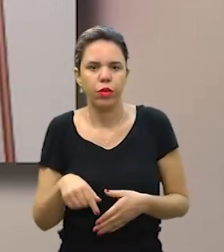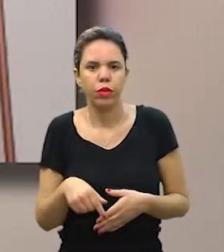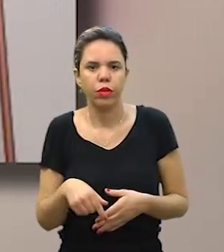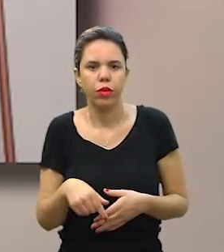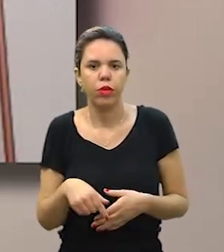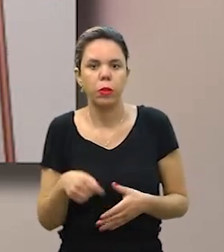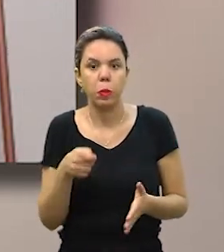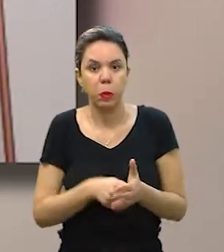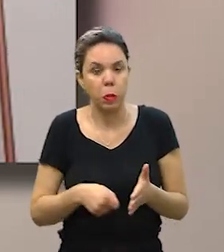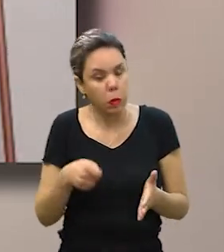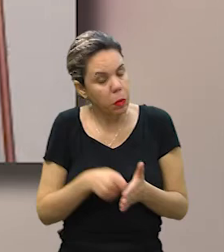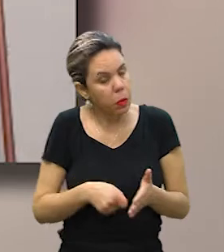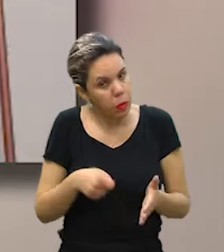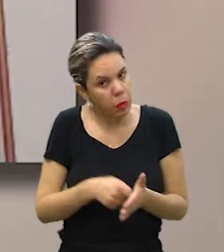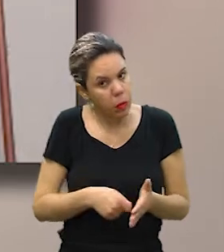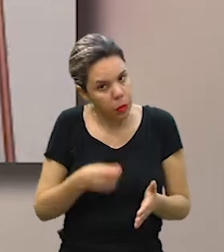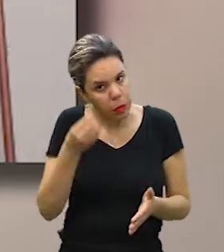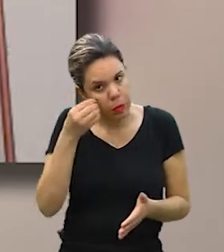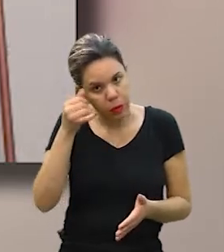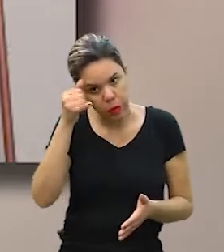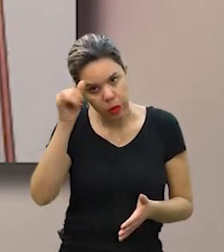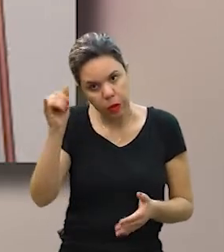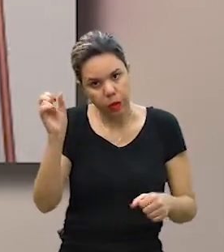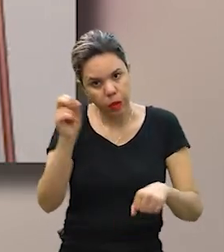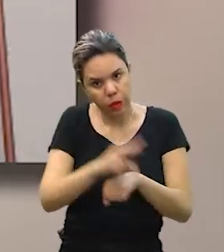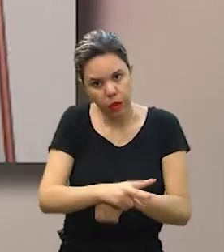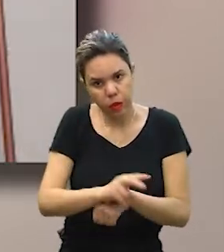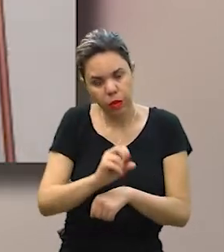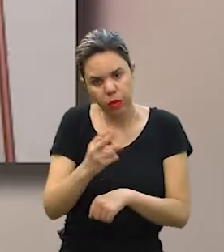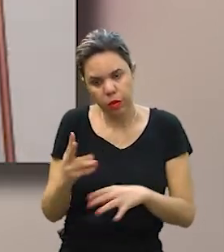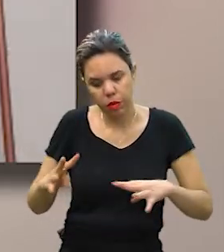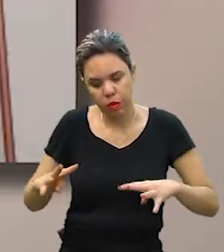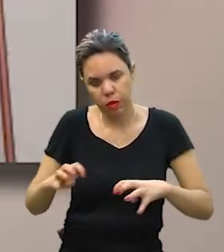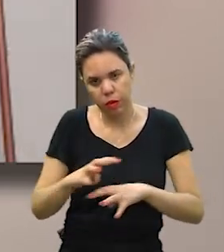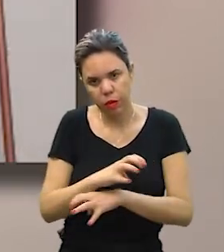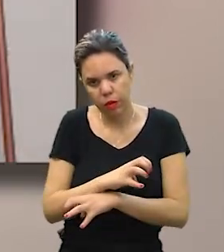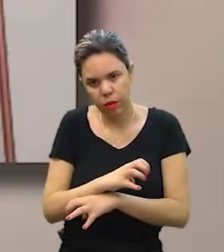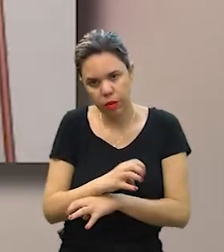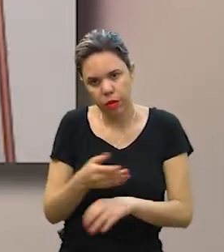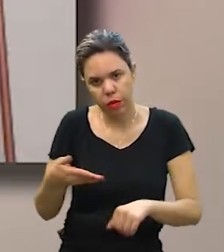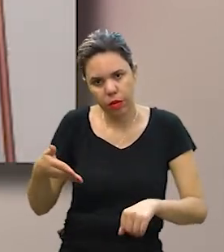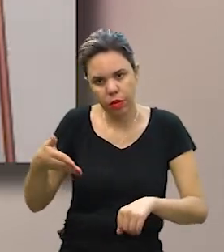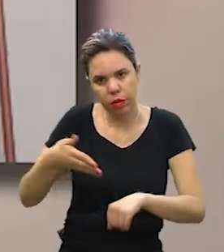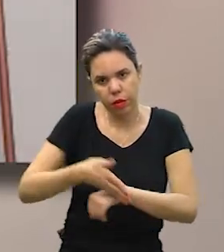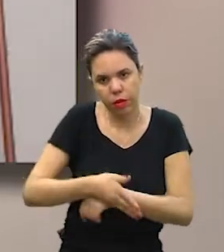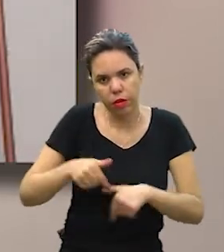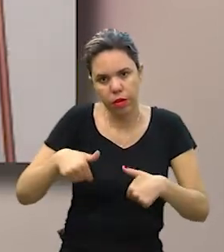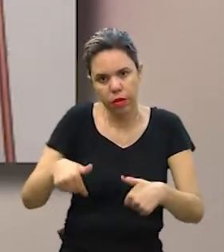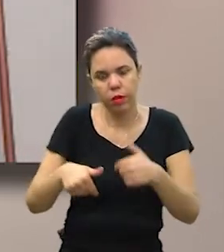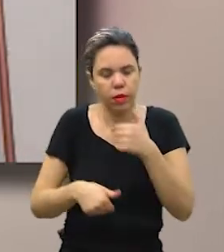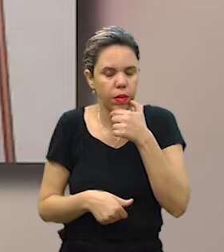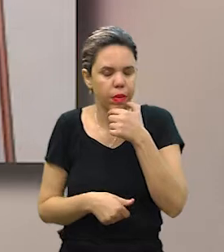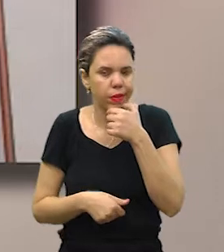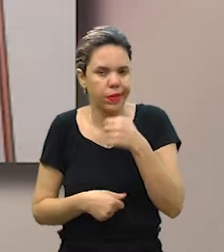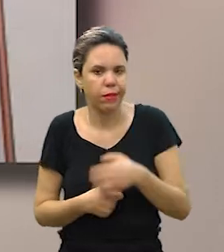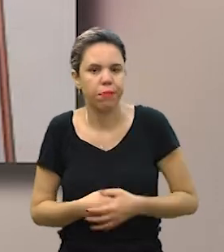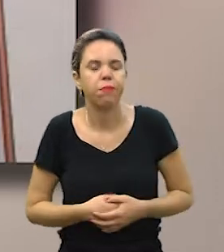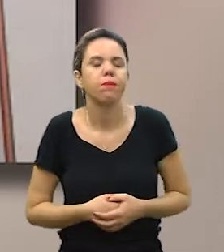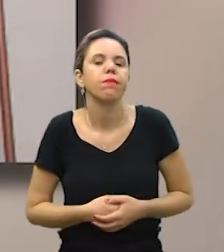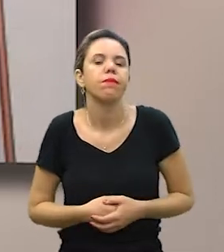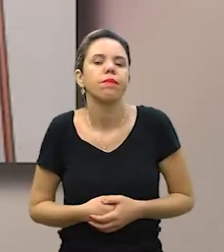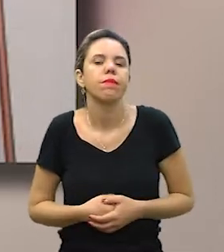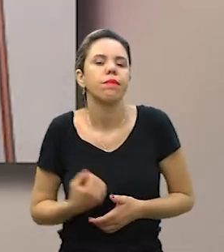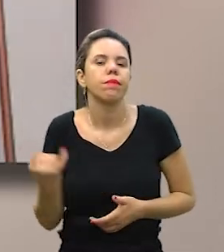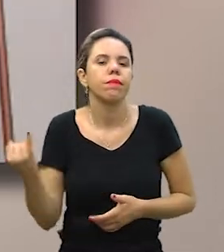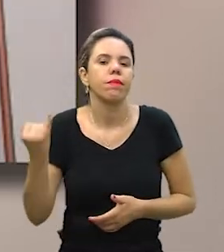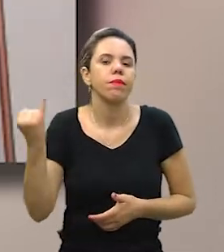está brigando e tentando combater um vírus ou uma bactéria que está entrando em ação ali. Então, o